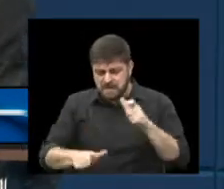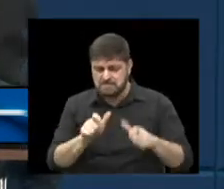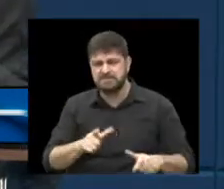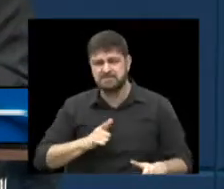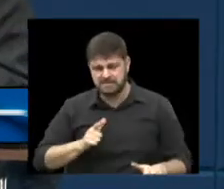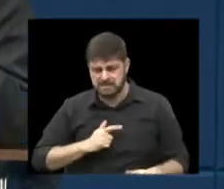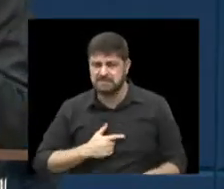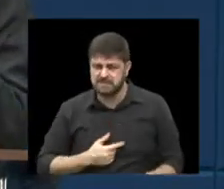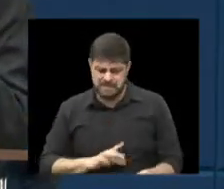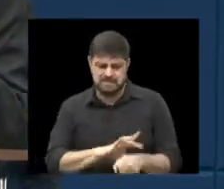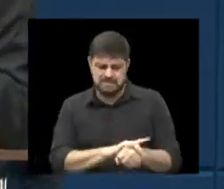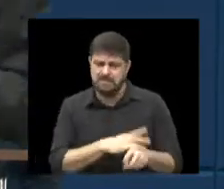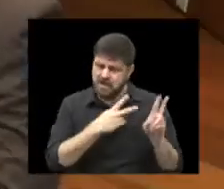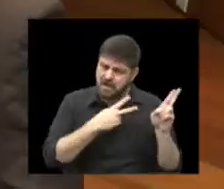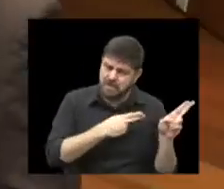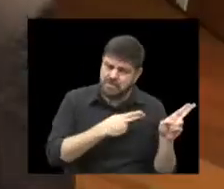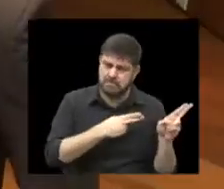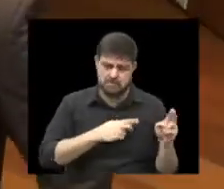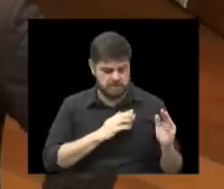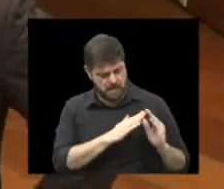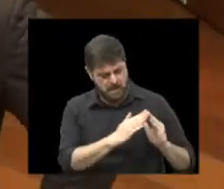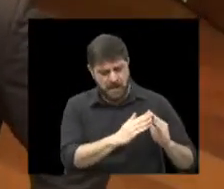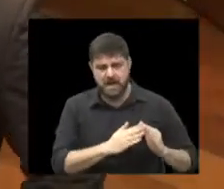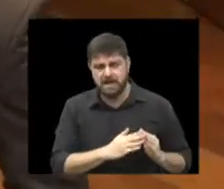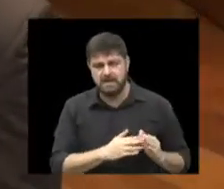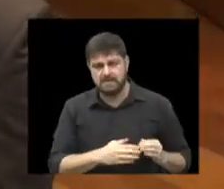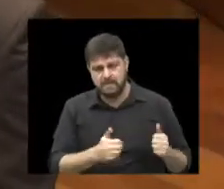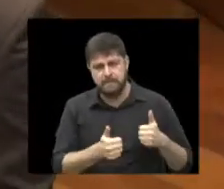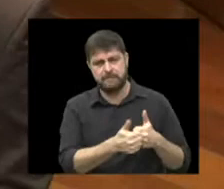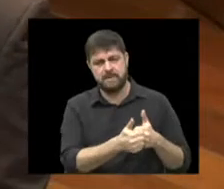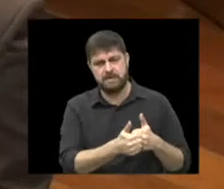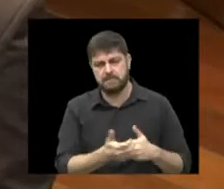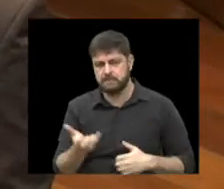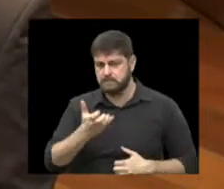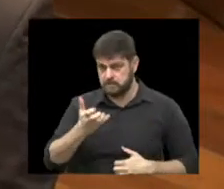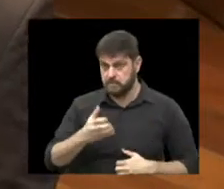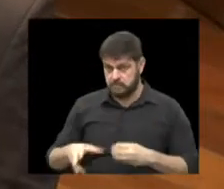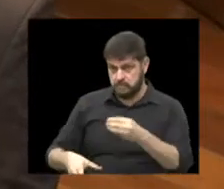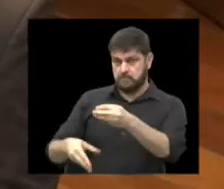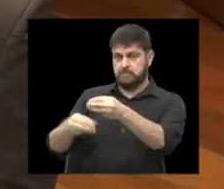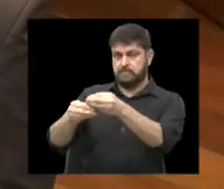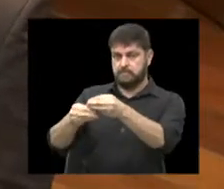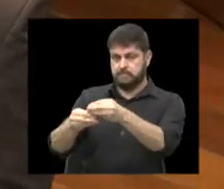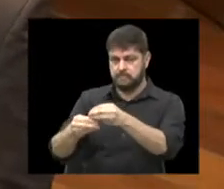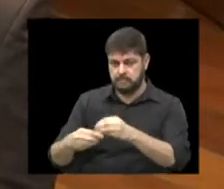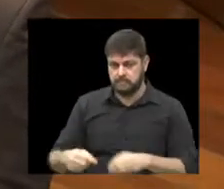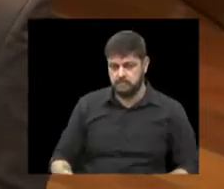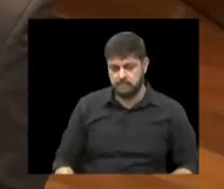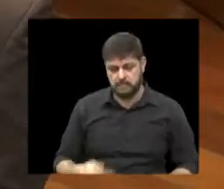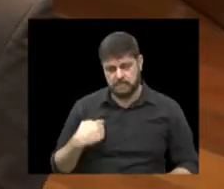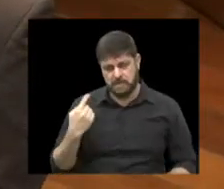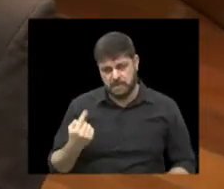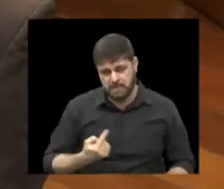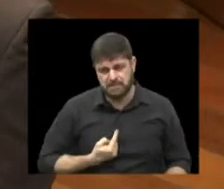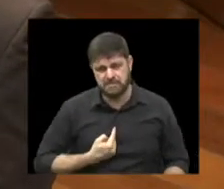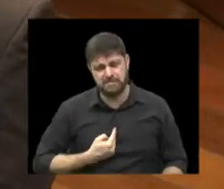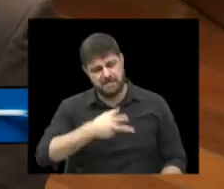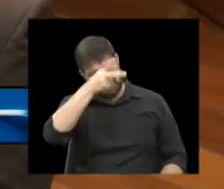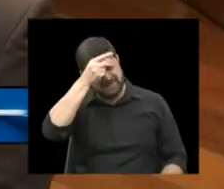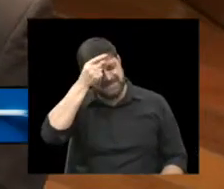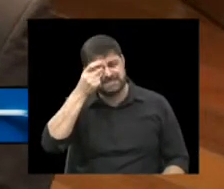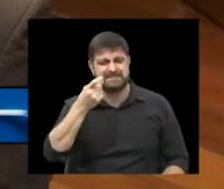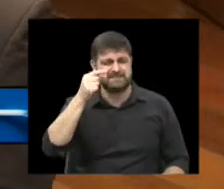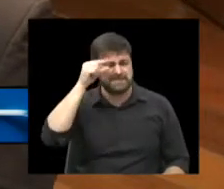vereador Tico Costa, uma parte. Bom, vereador, apenas reiterar a nossa nosso pedido de retirada